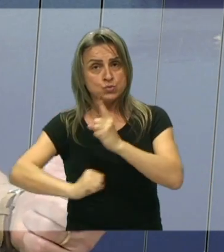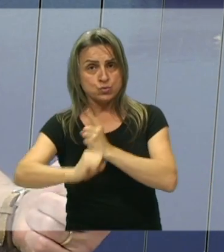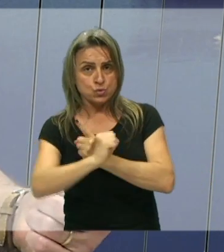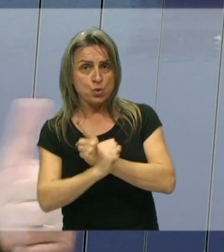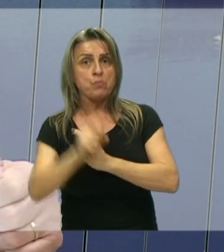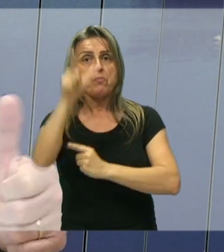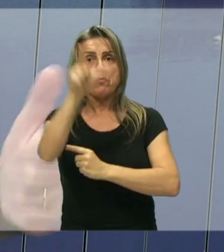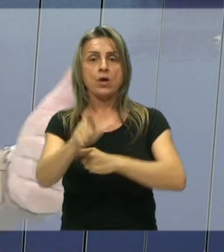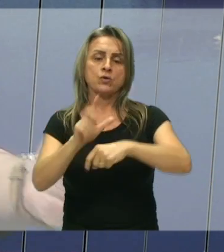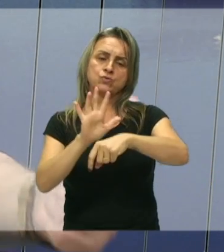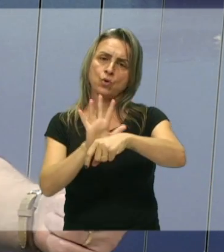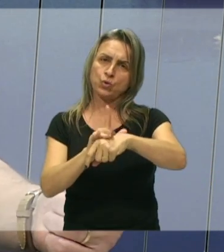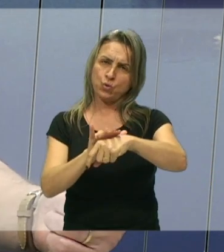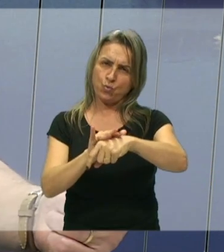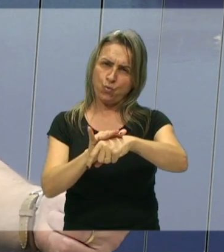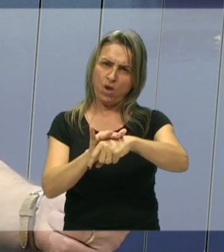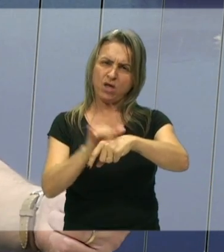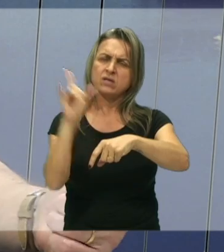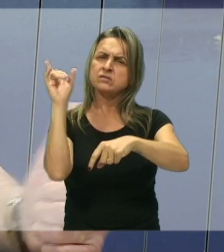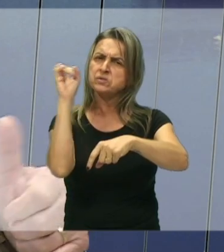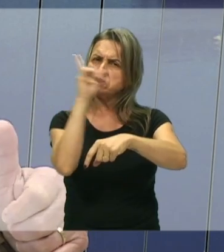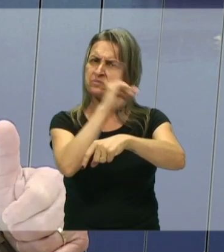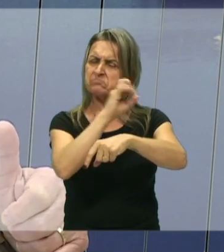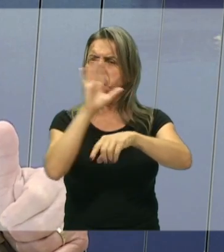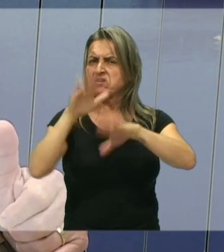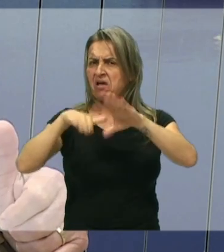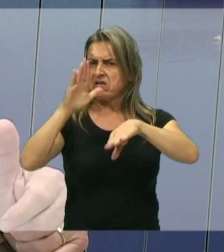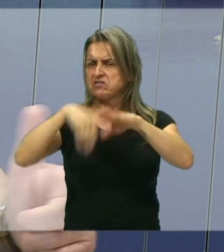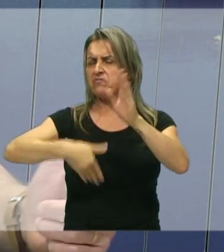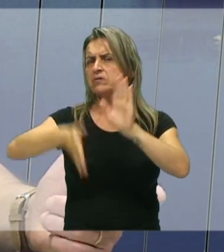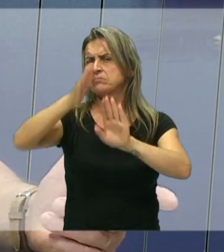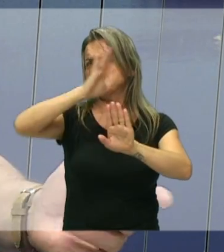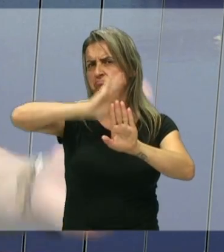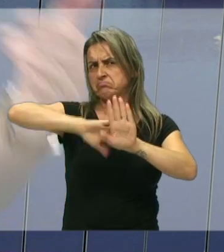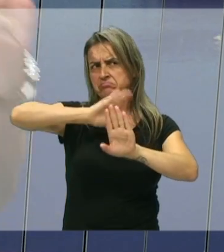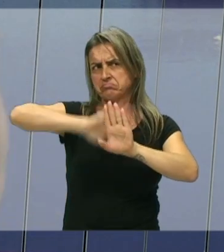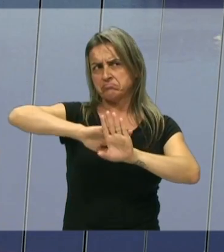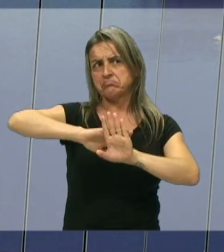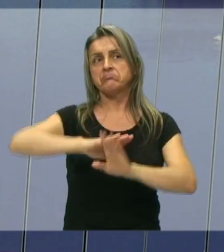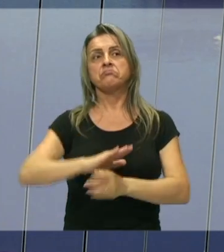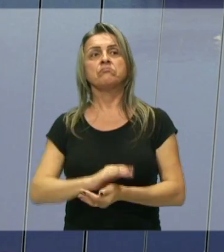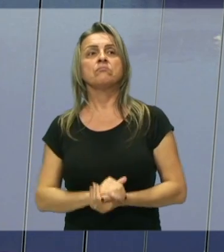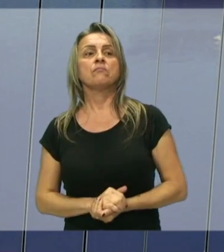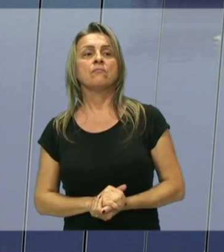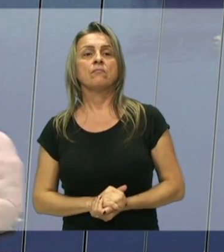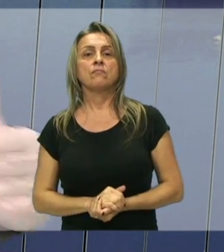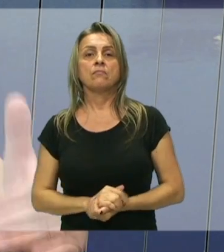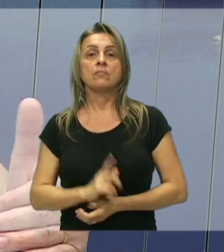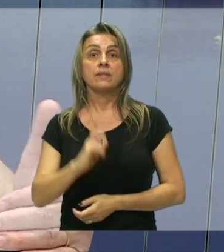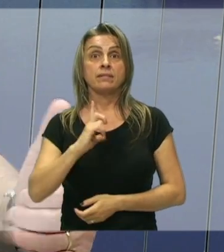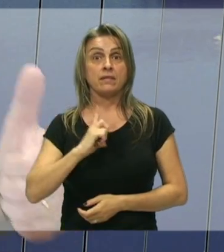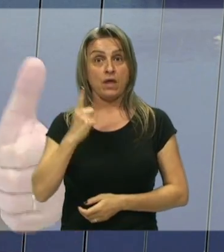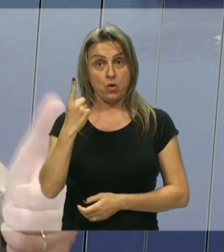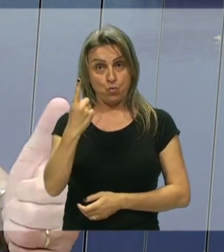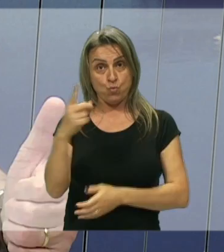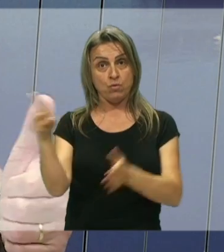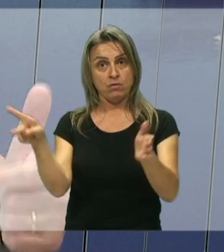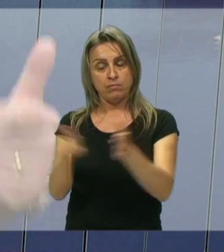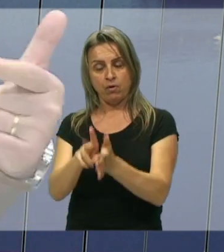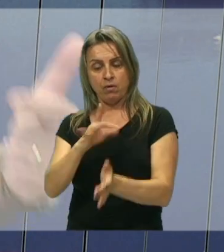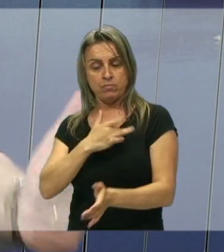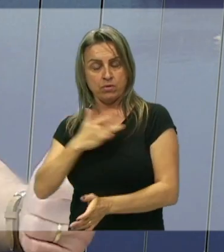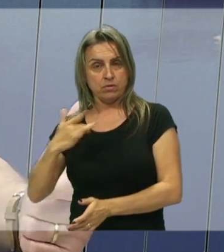patologias, doenças raras ou negligenciadas. E daí tem que é próprio da saúde, que é